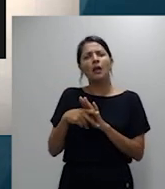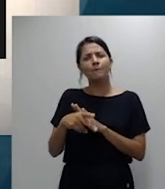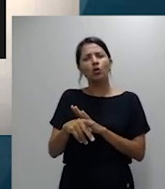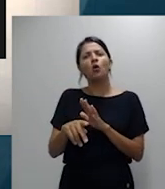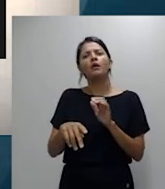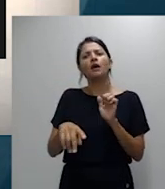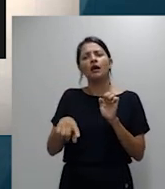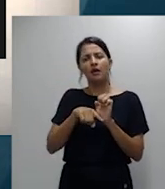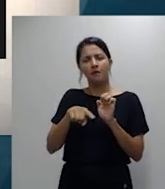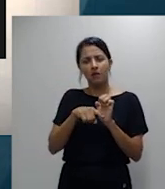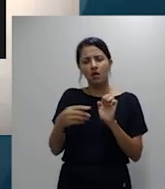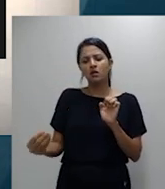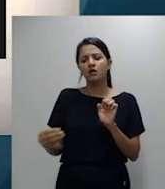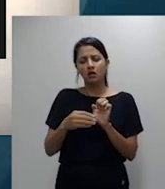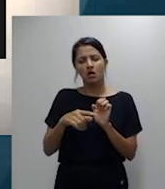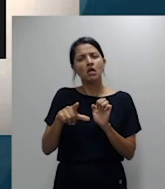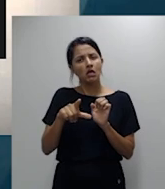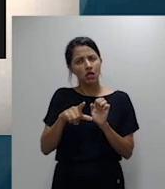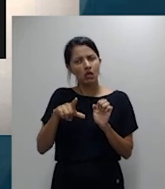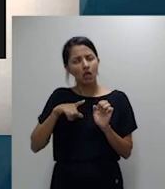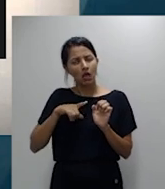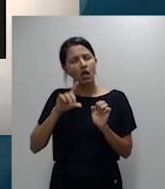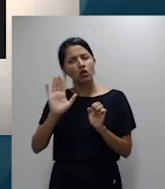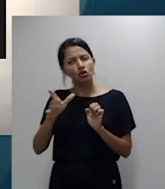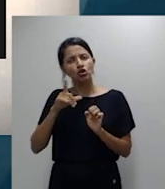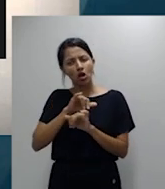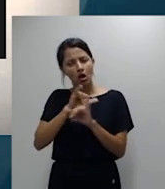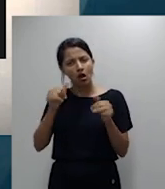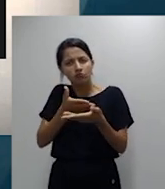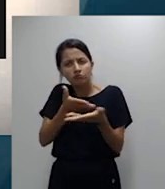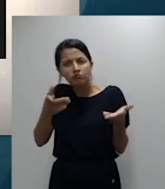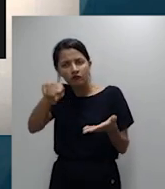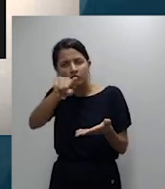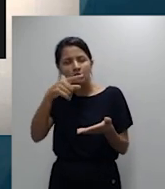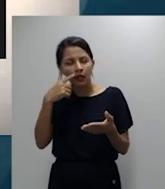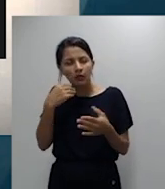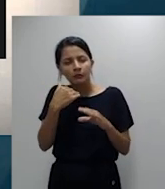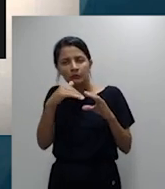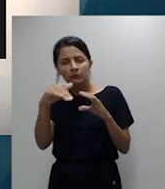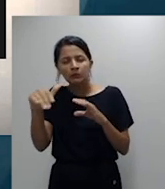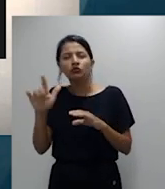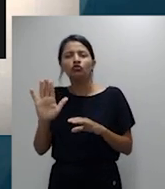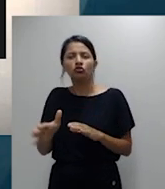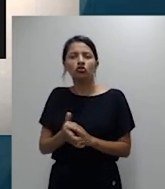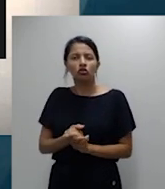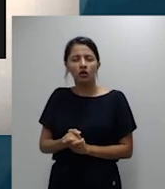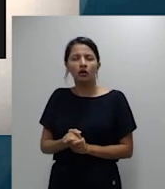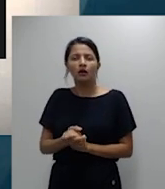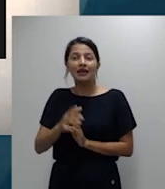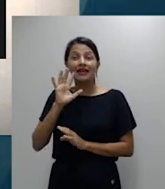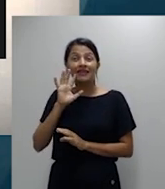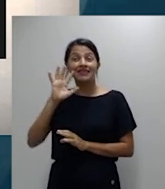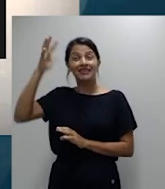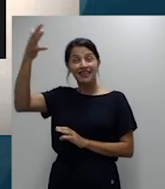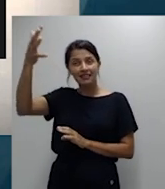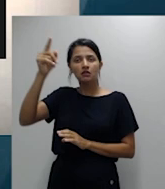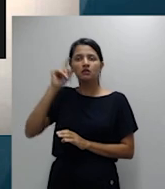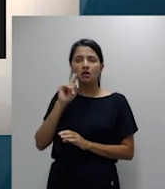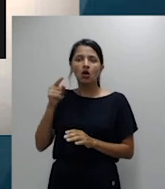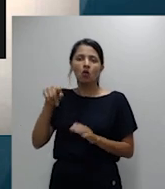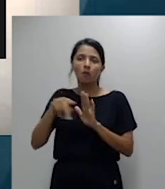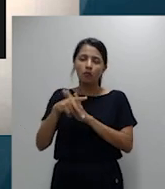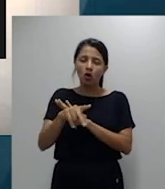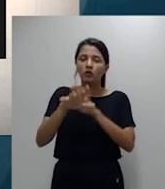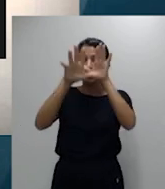imensa aqui que disponibilizei a Voz do Silêncio Esse princípio que a decisão dada pelo